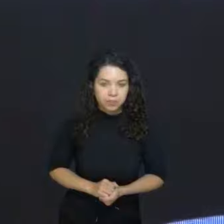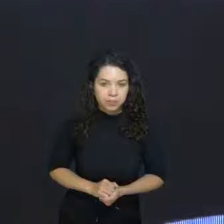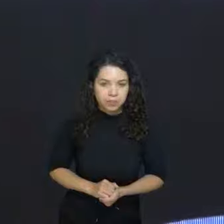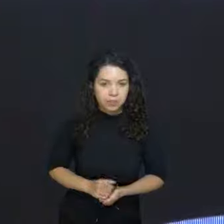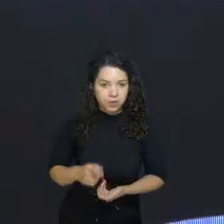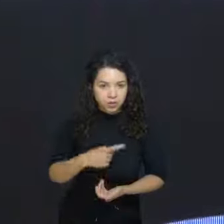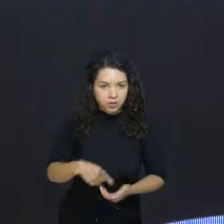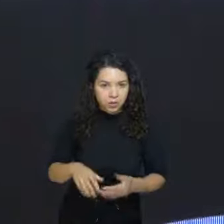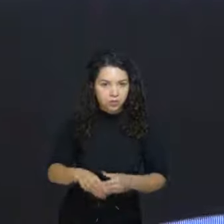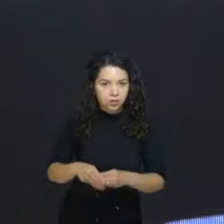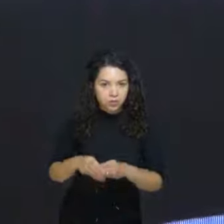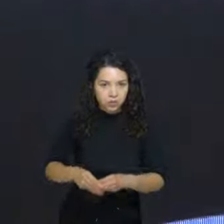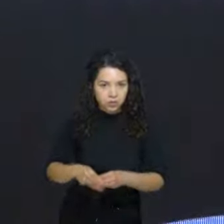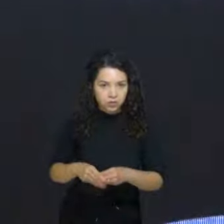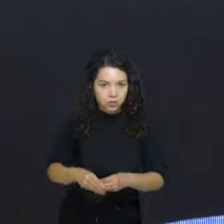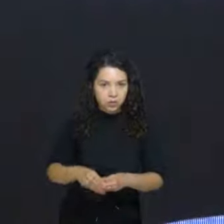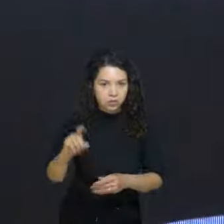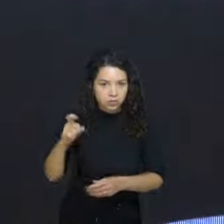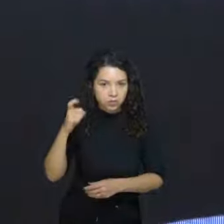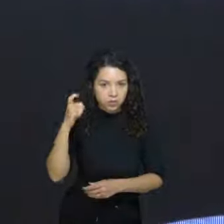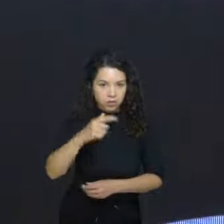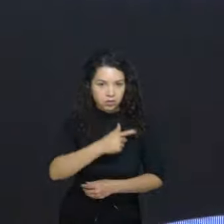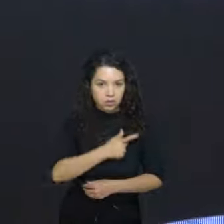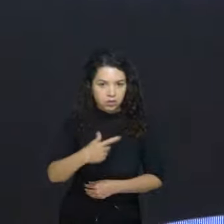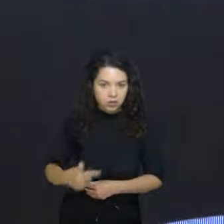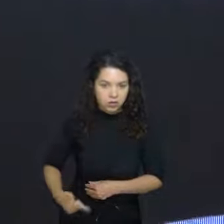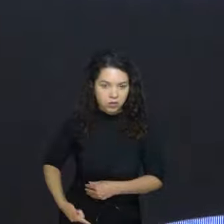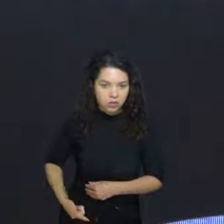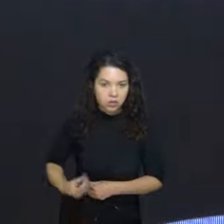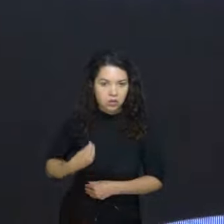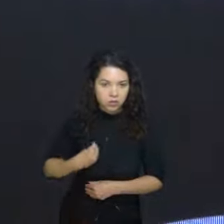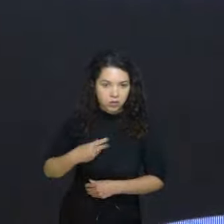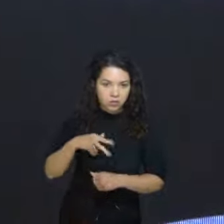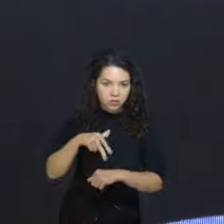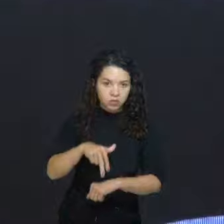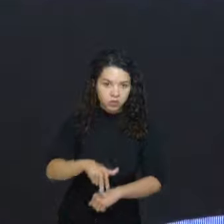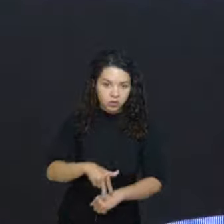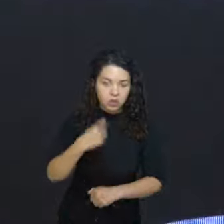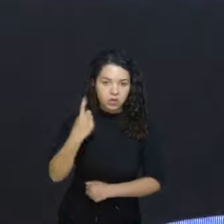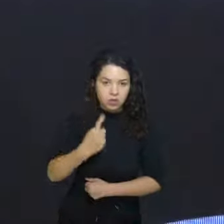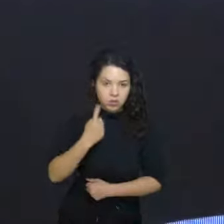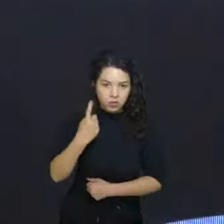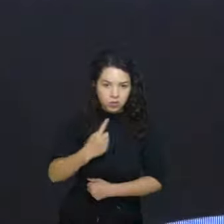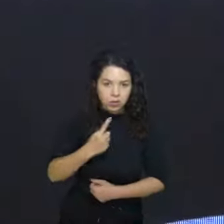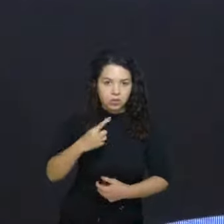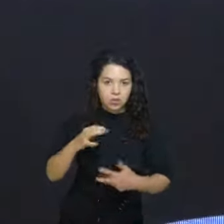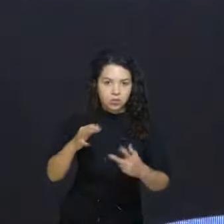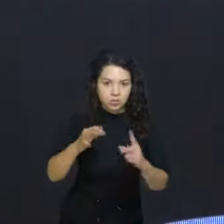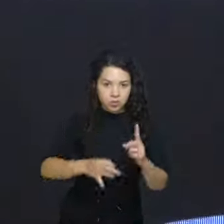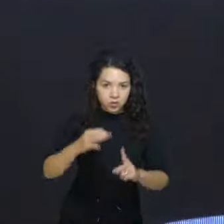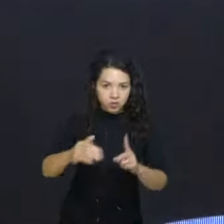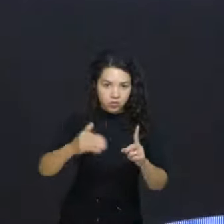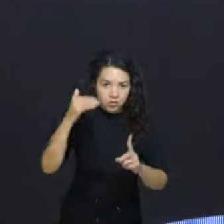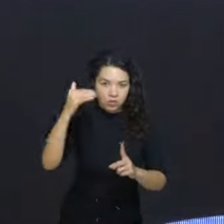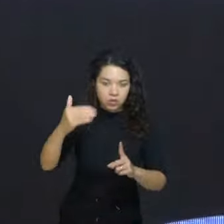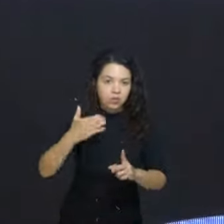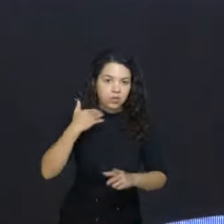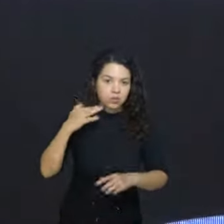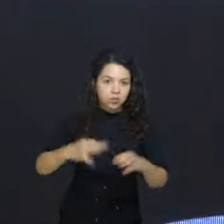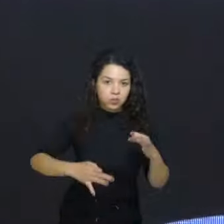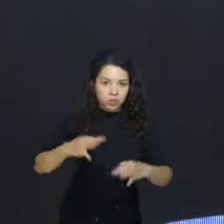cumprimentar os ex governadores aqui presentes deputados desembargadores juízes